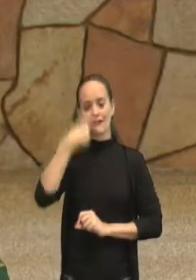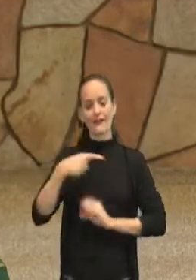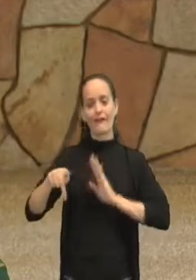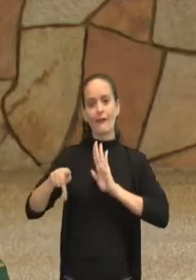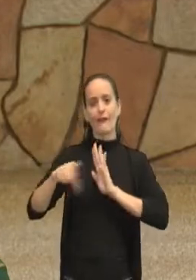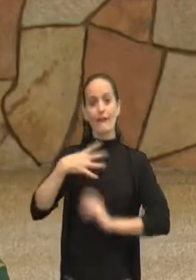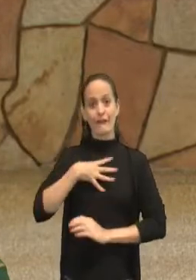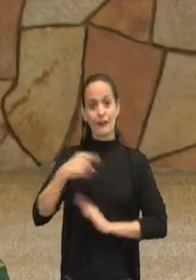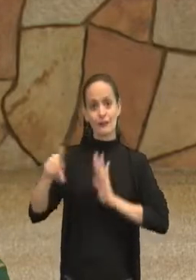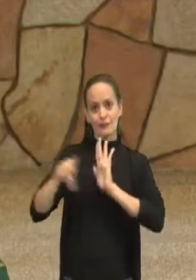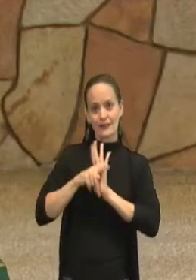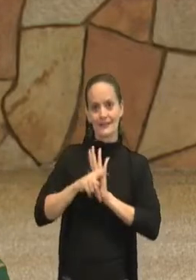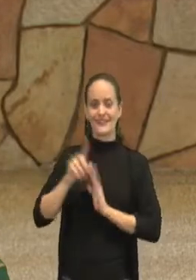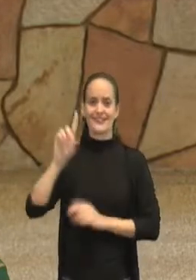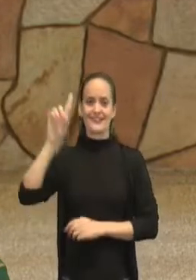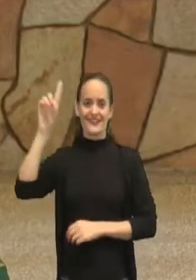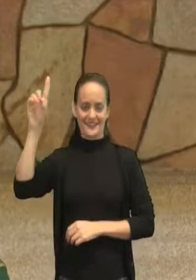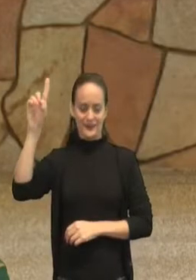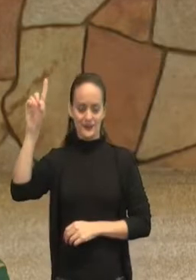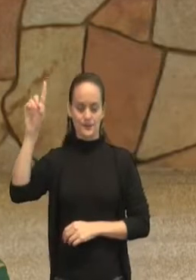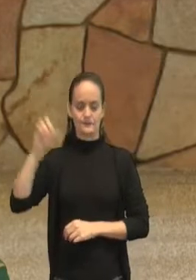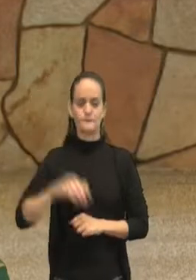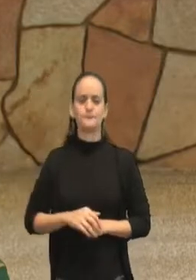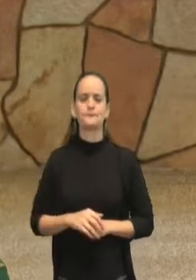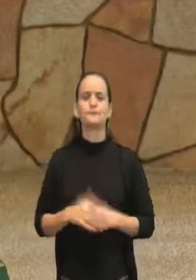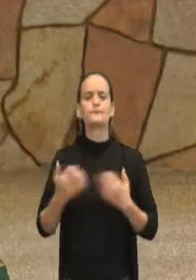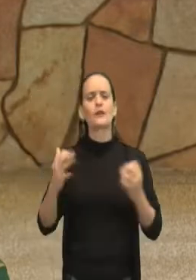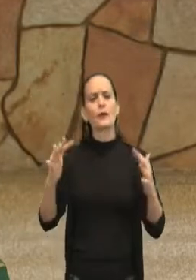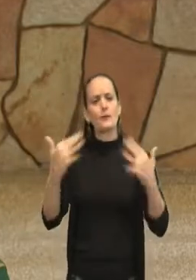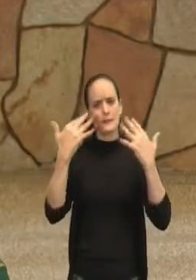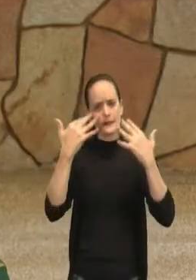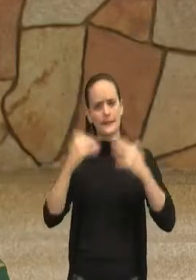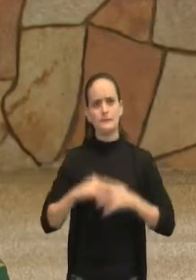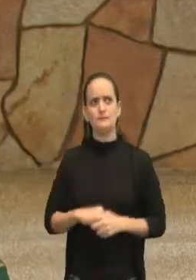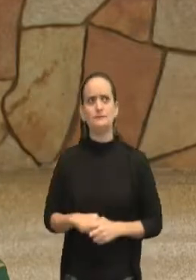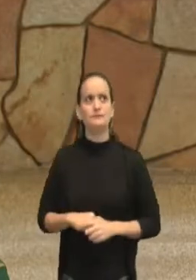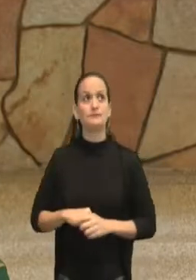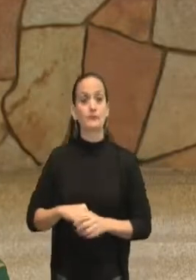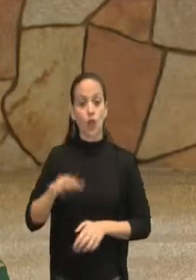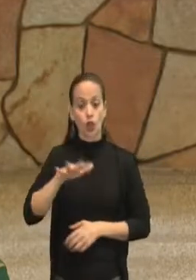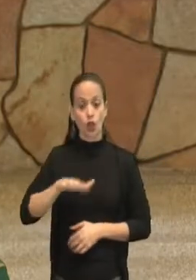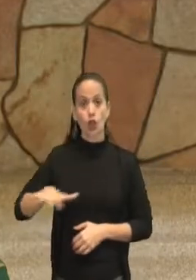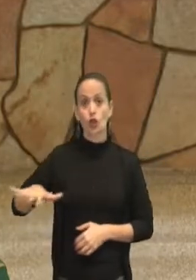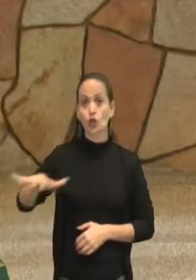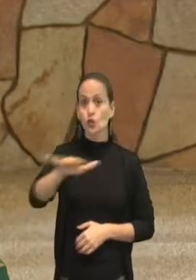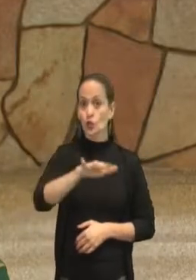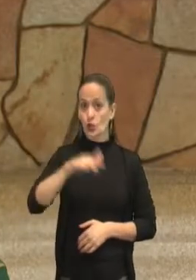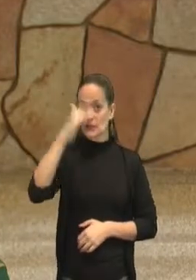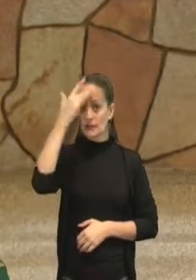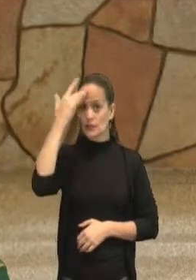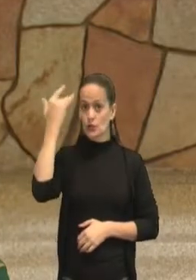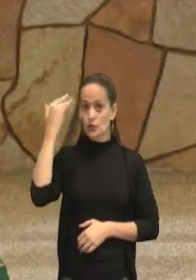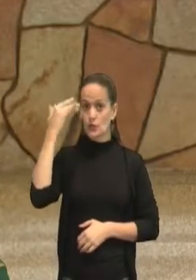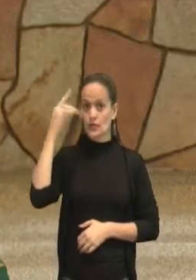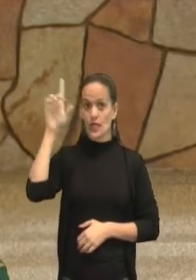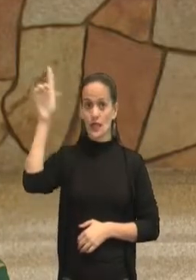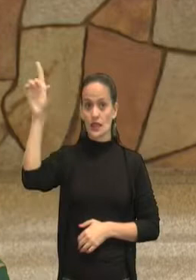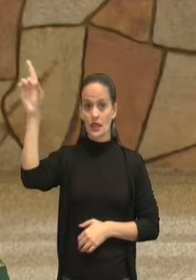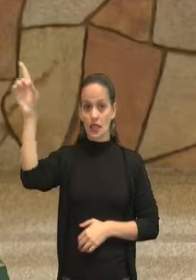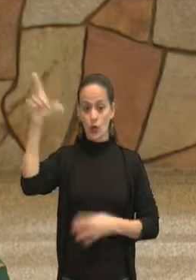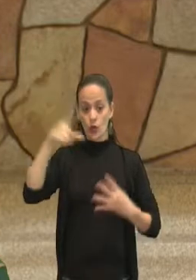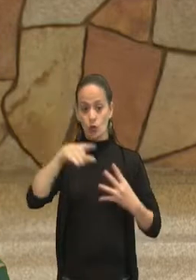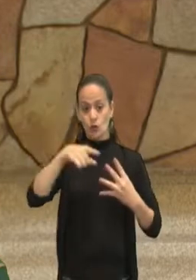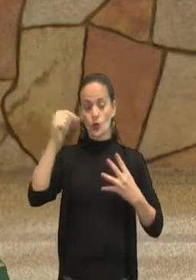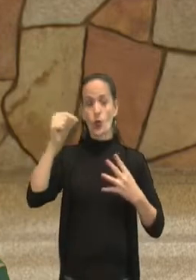Perceba comigo aqui, meu irmão, minha irmã, todos foram chamados, mas Deus predeterminou